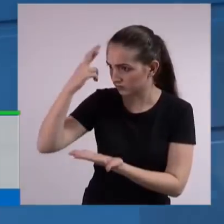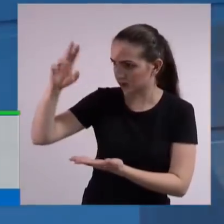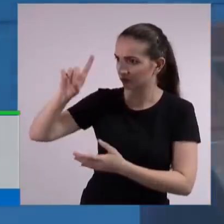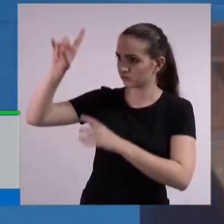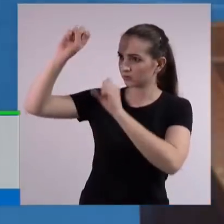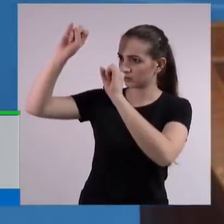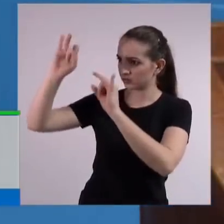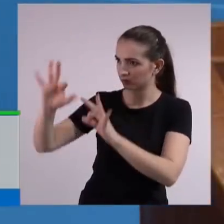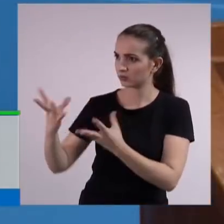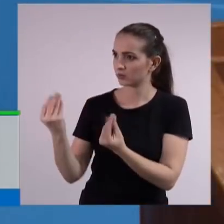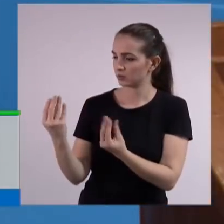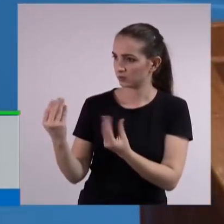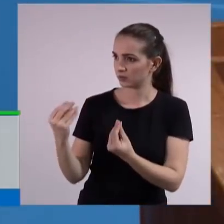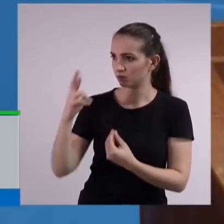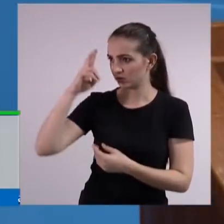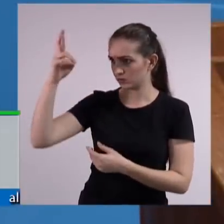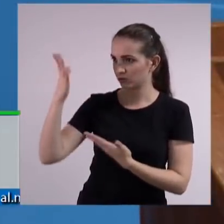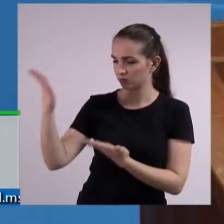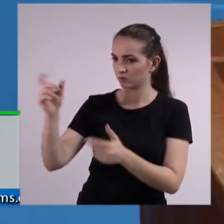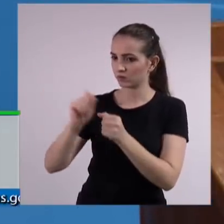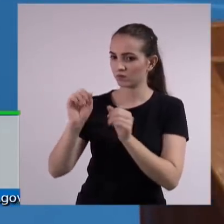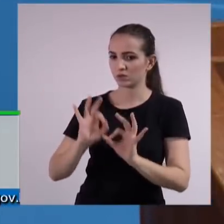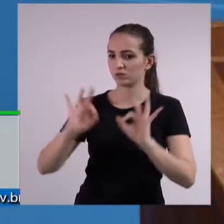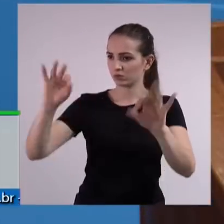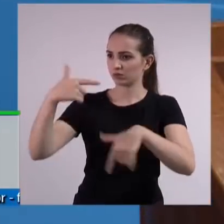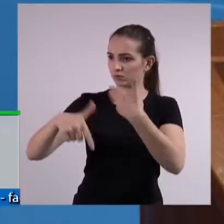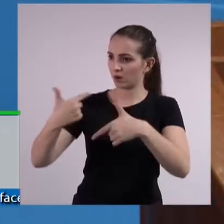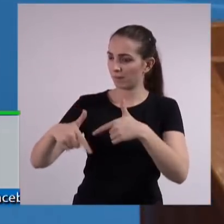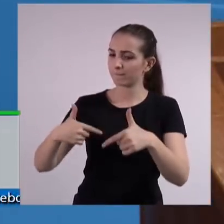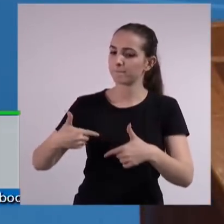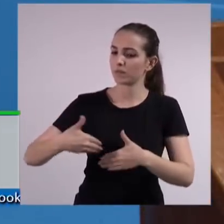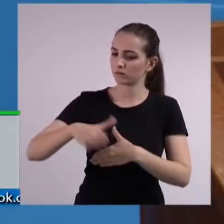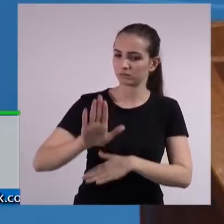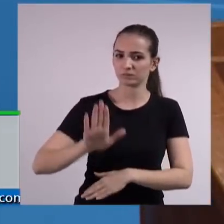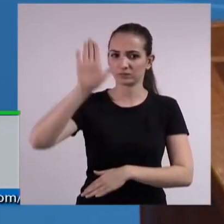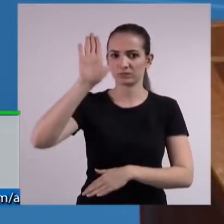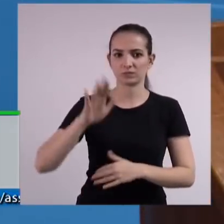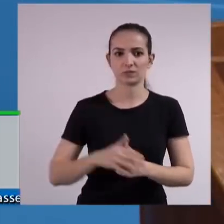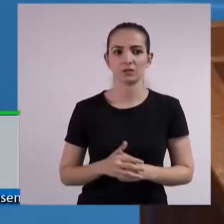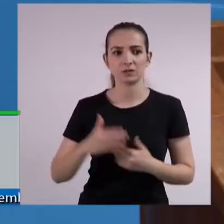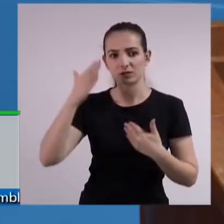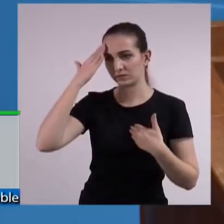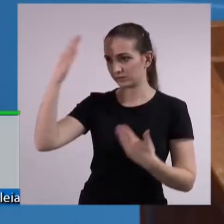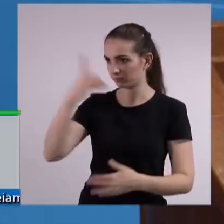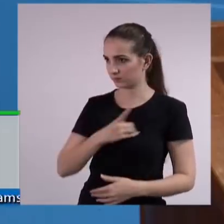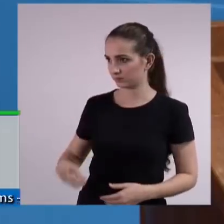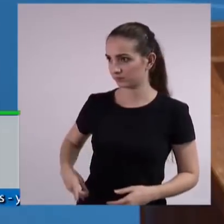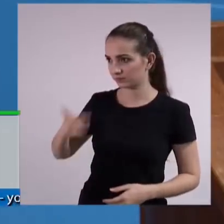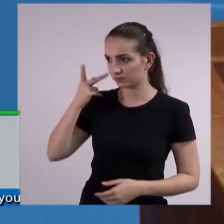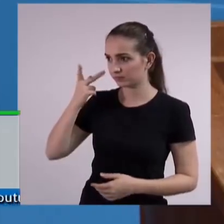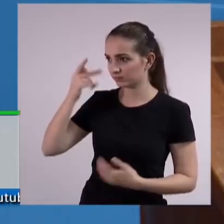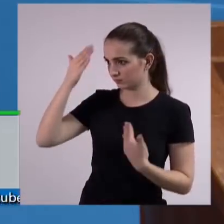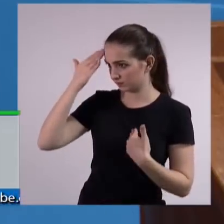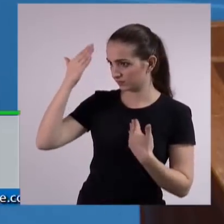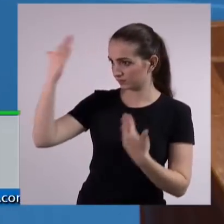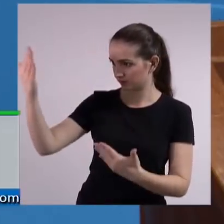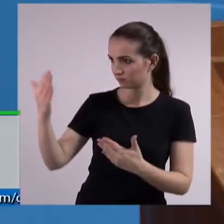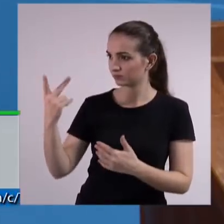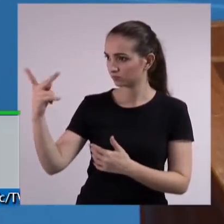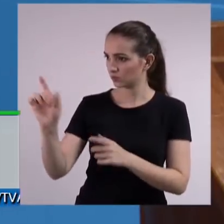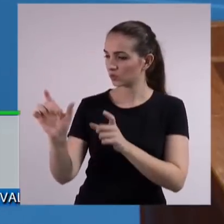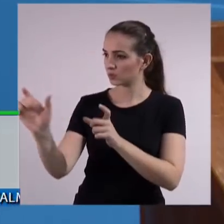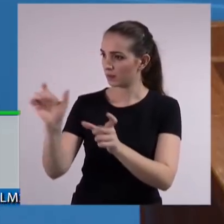Deus te abençoe muito, que Vossa Excelência faça uma excelente campanha. Obrigado, deputado Pedro Kemp. Agradeço as